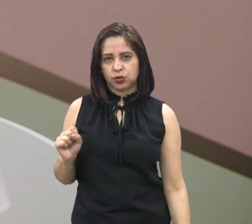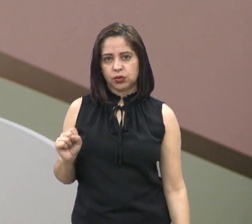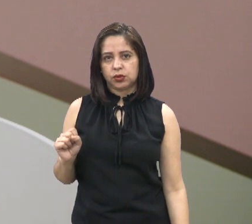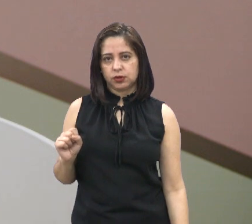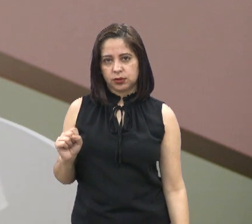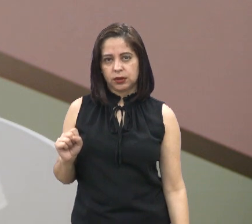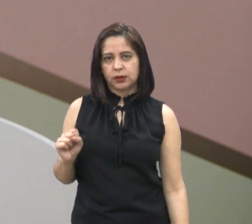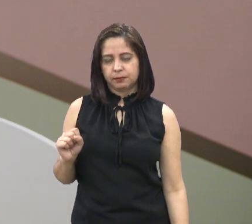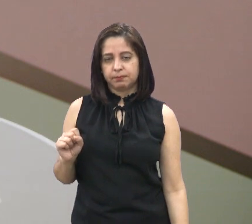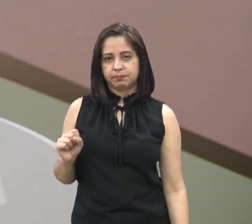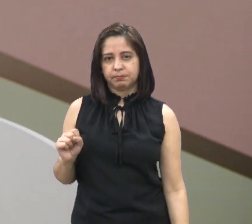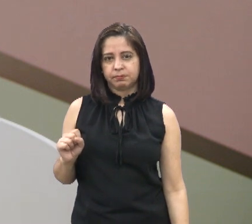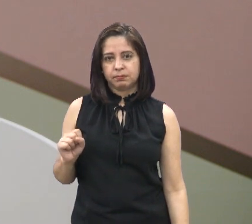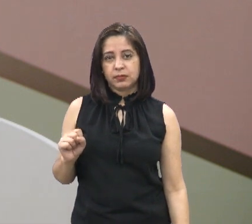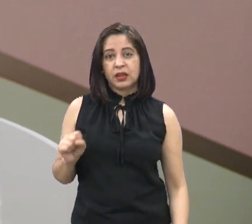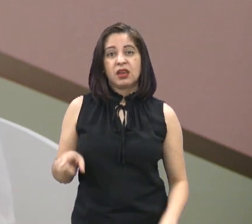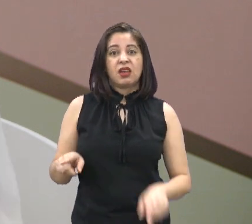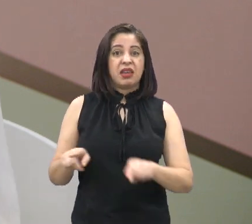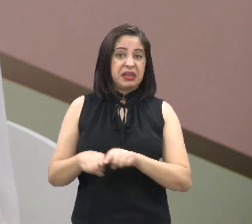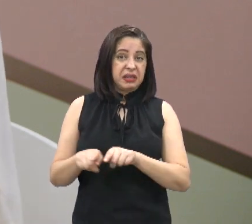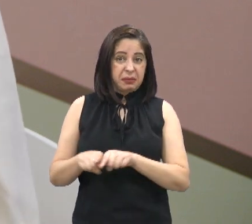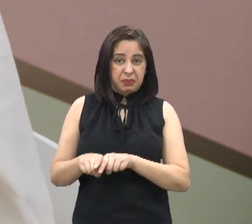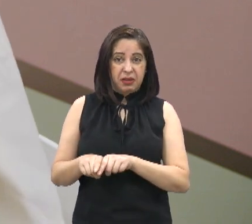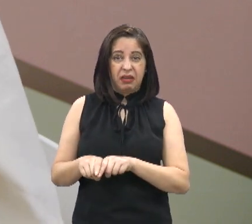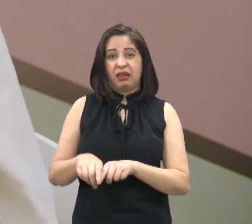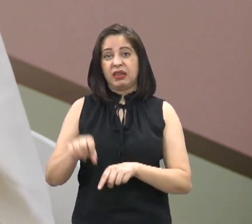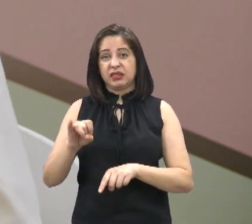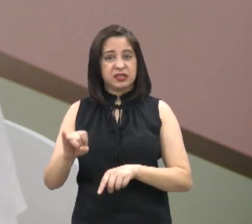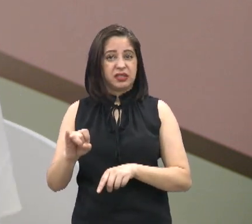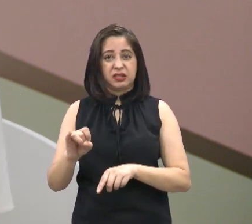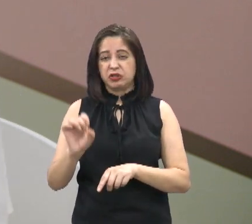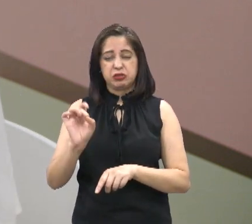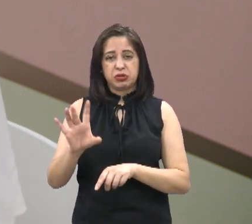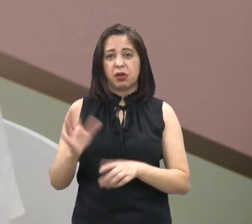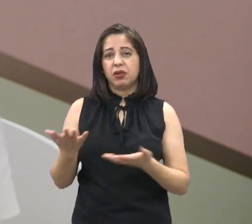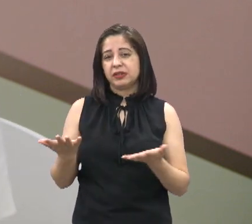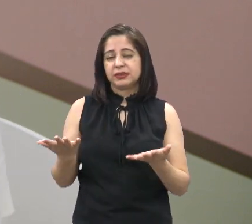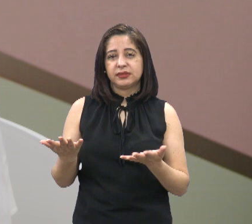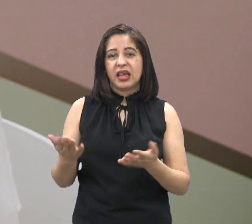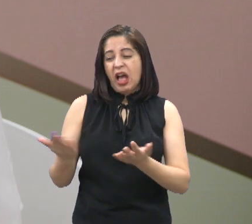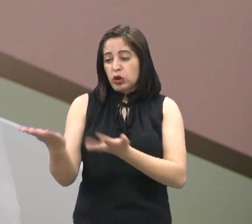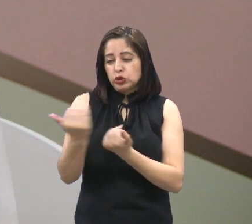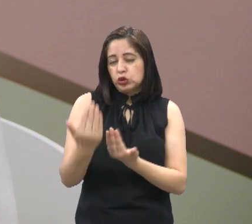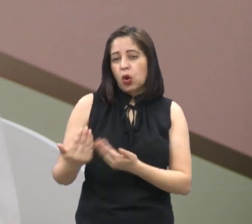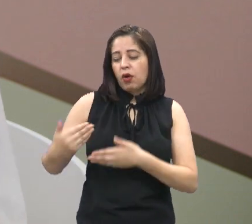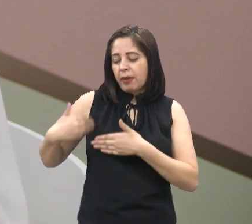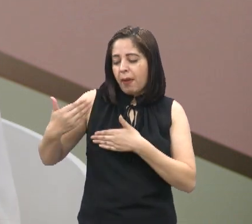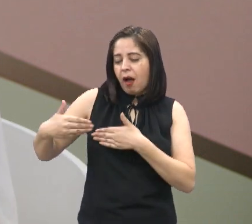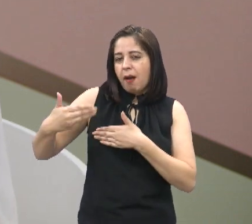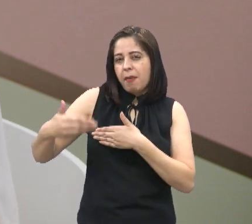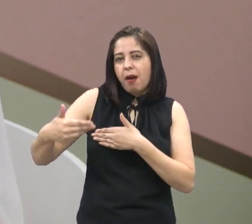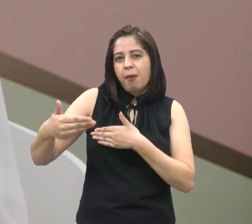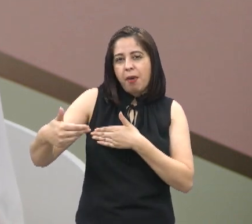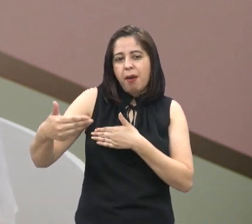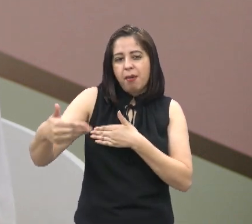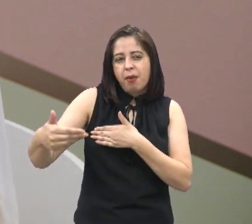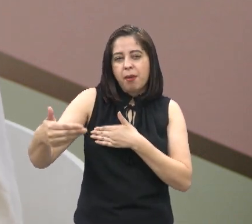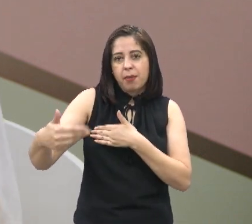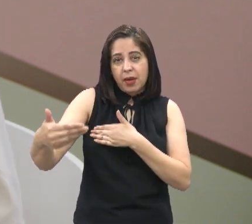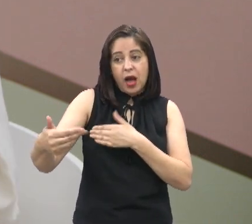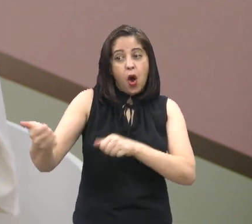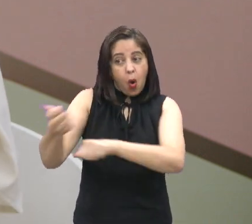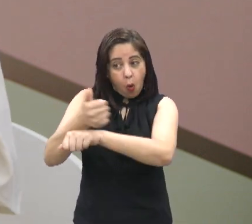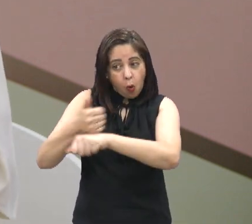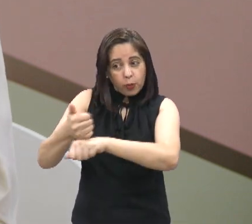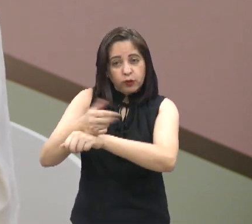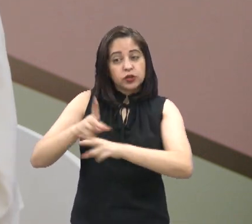Ou mesmo, né, se não for paciente, né, se for a prática aí já de jovem, mas você vai ganhando, né, o profissional vai avaliando o